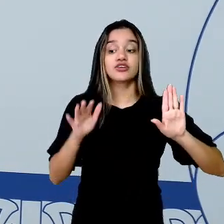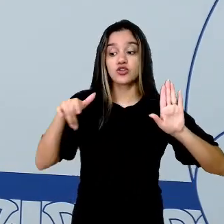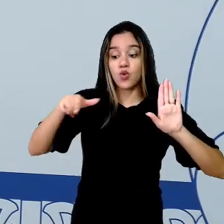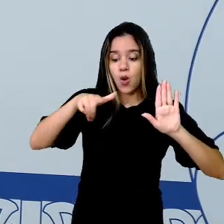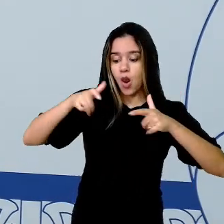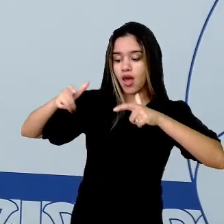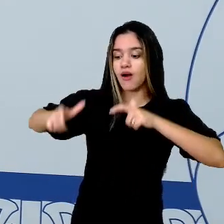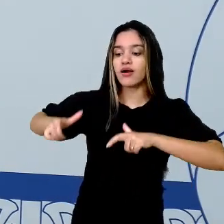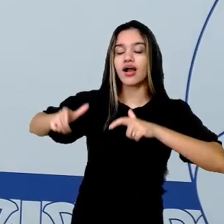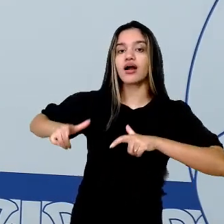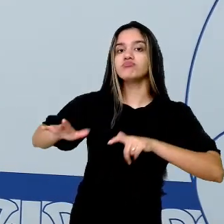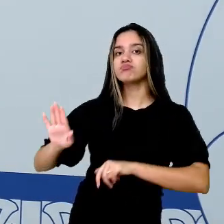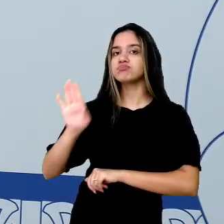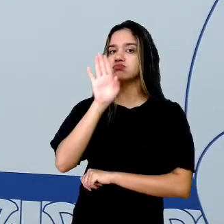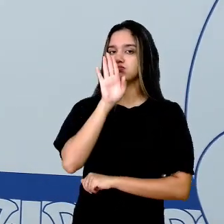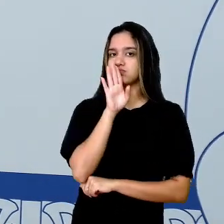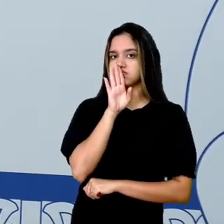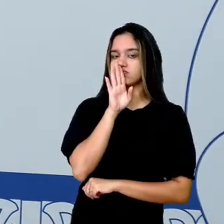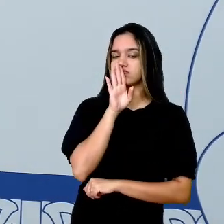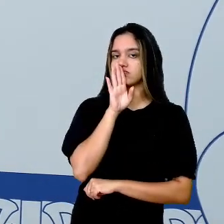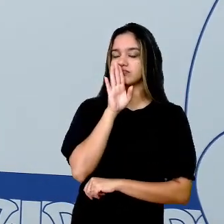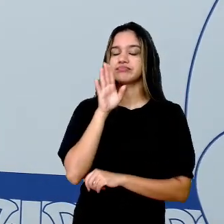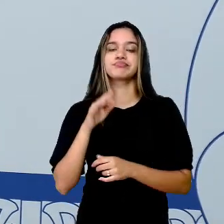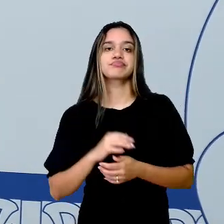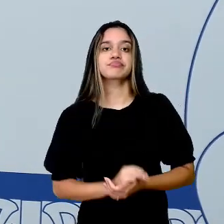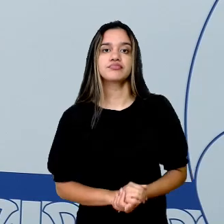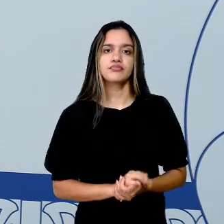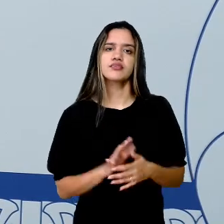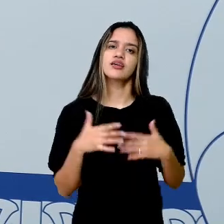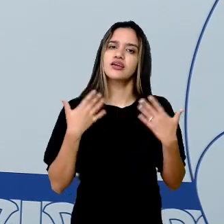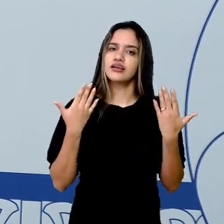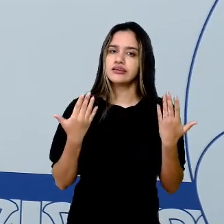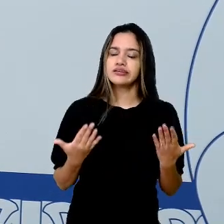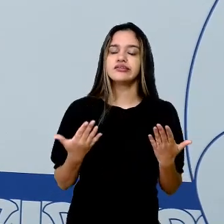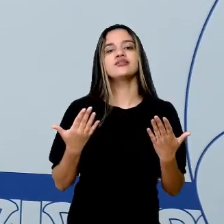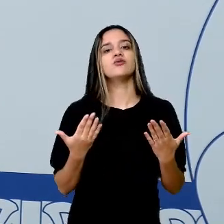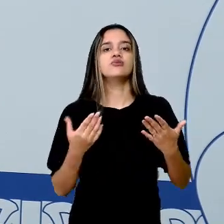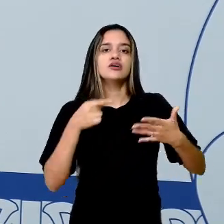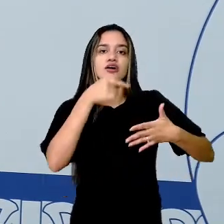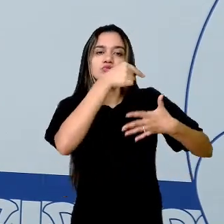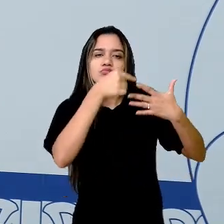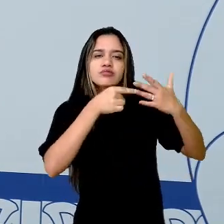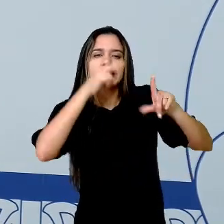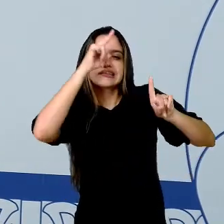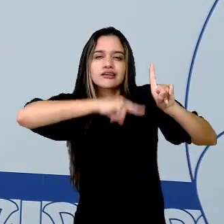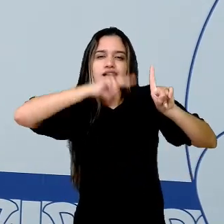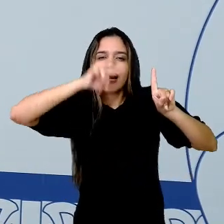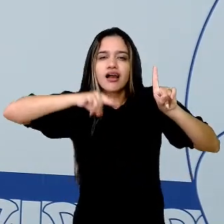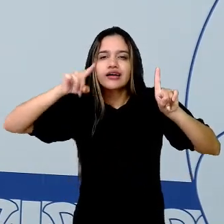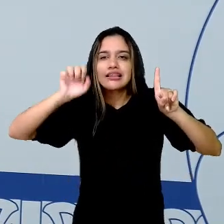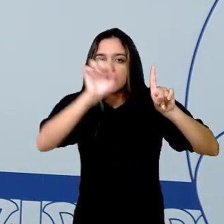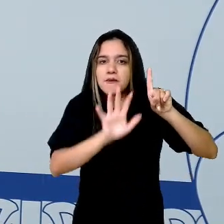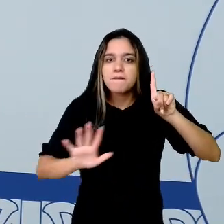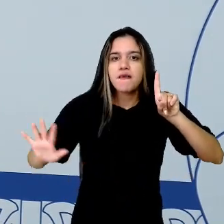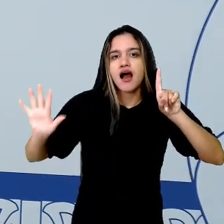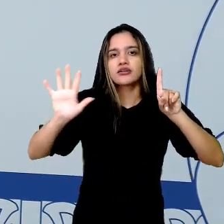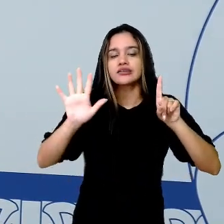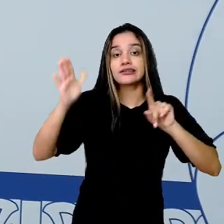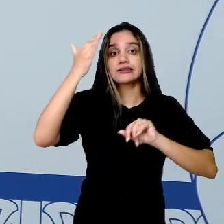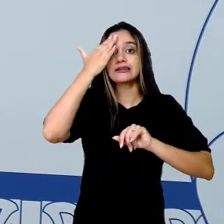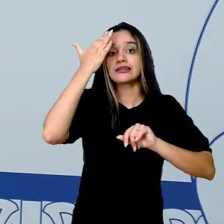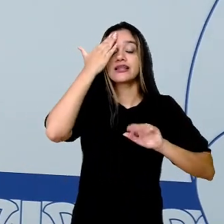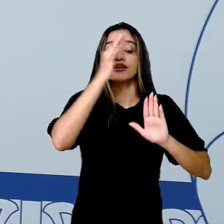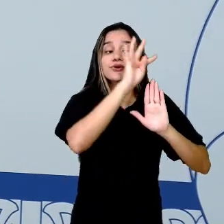feito barulho então mais ou menos trabalhar com esses elementos gráficos é você entender end que o